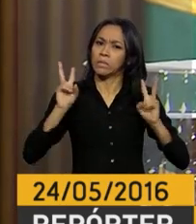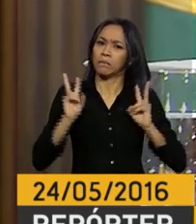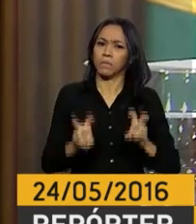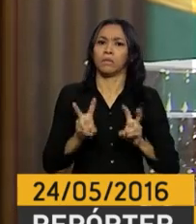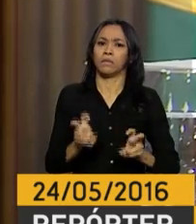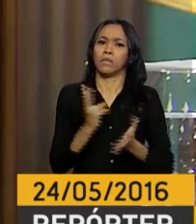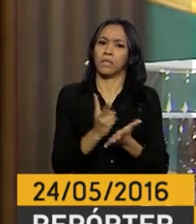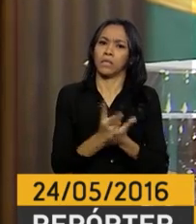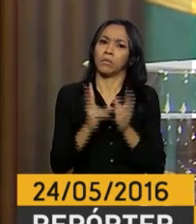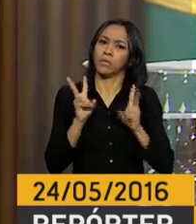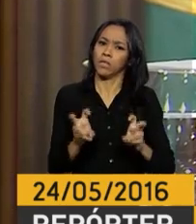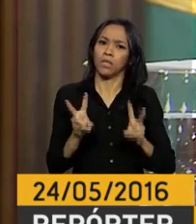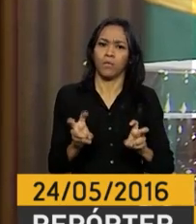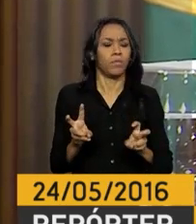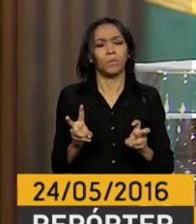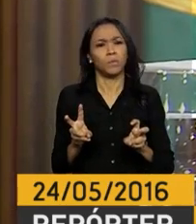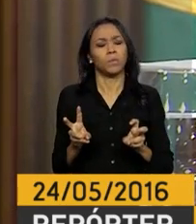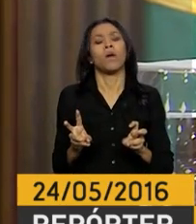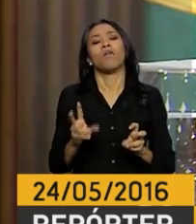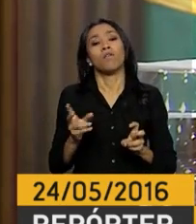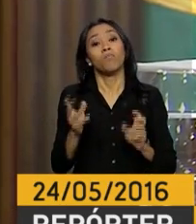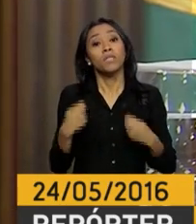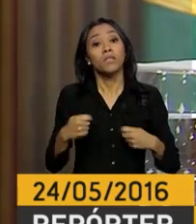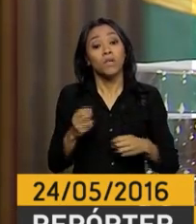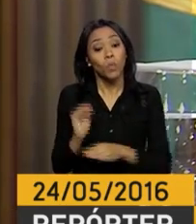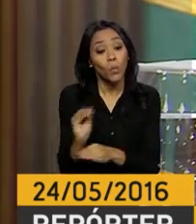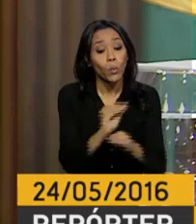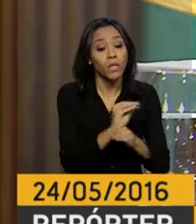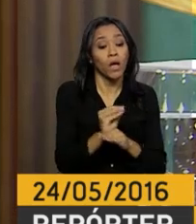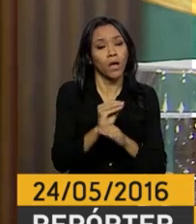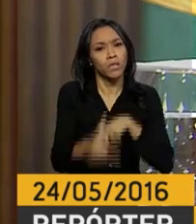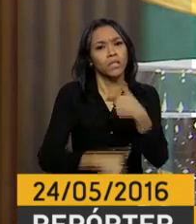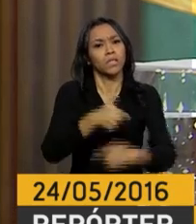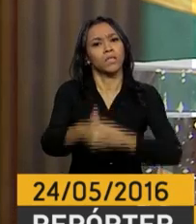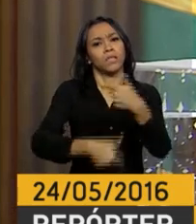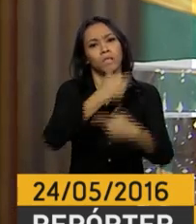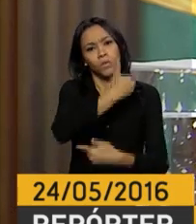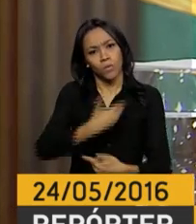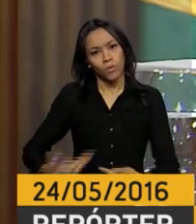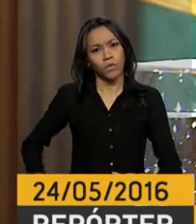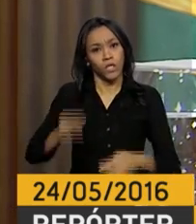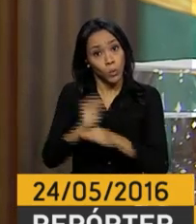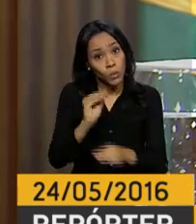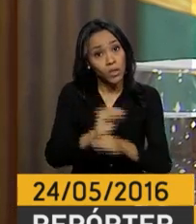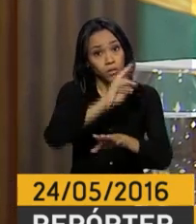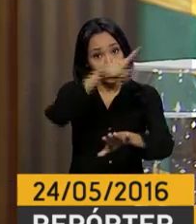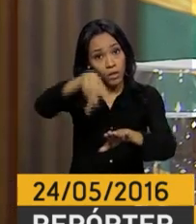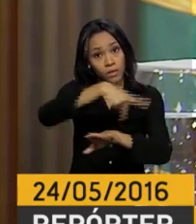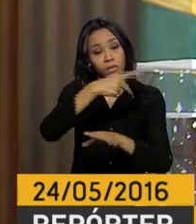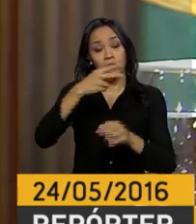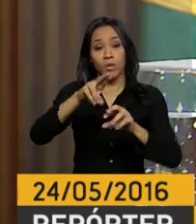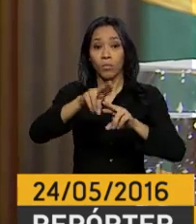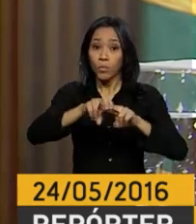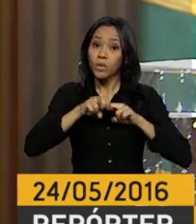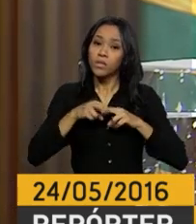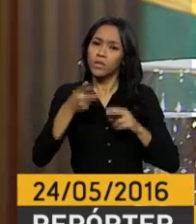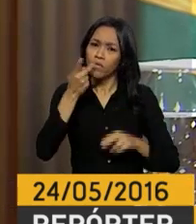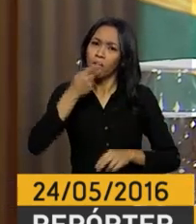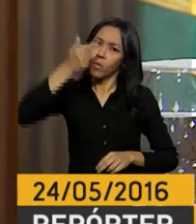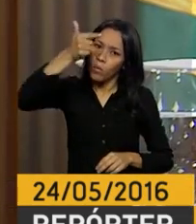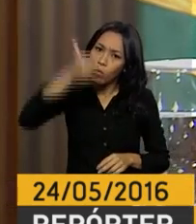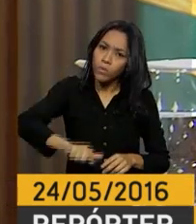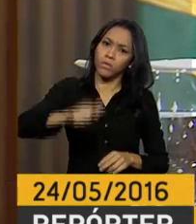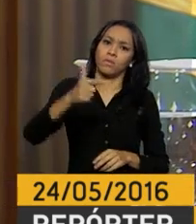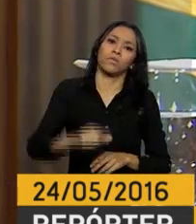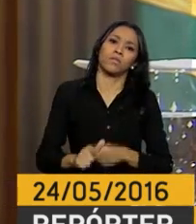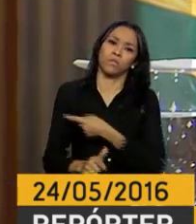verdade, o que precisamos é cuidar do governo e do país. Por isso, eu reitero mais uma vez que seria